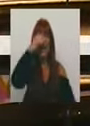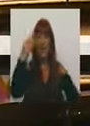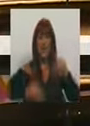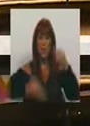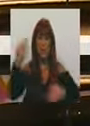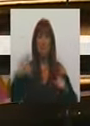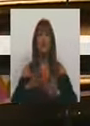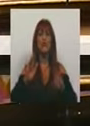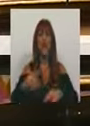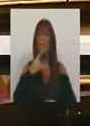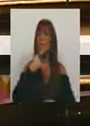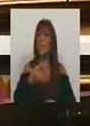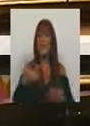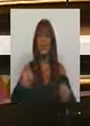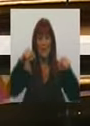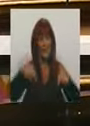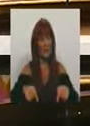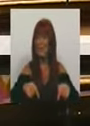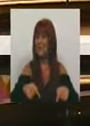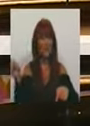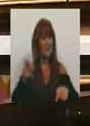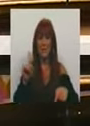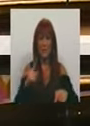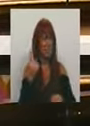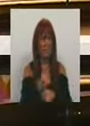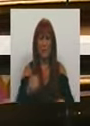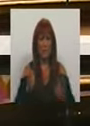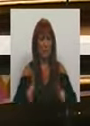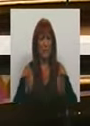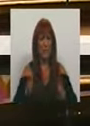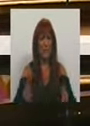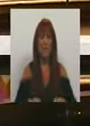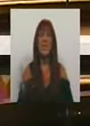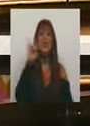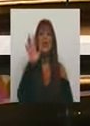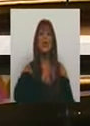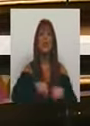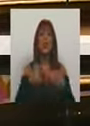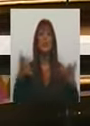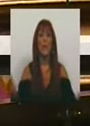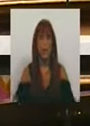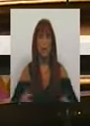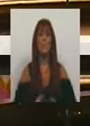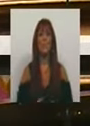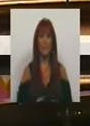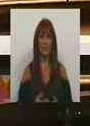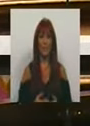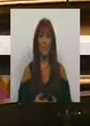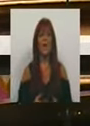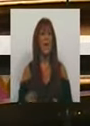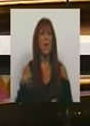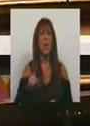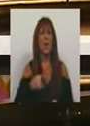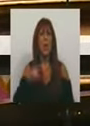Justiça já afirmou que ele não se justifica. Senhoras e senhores deputados, não